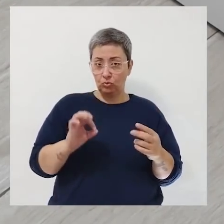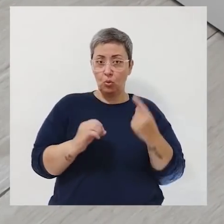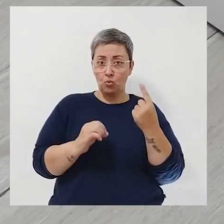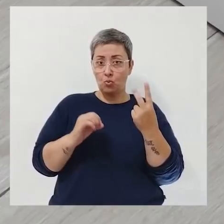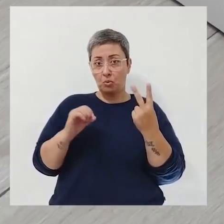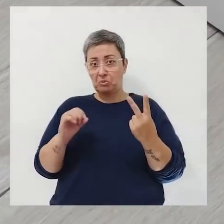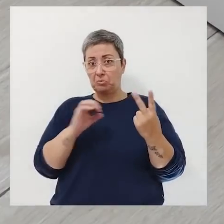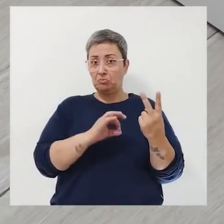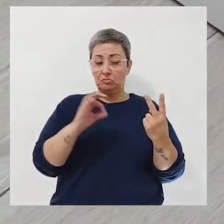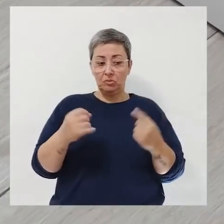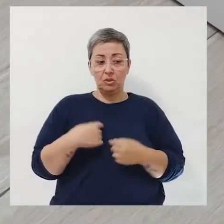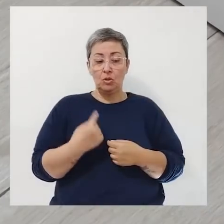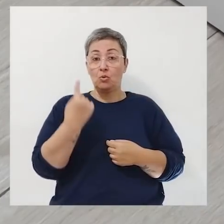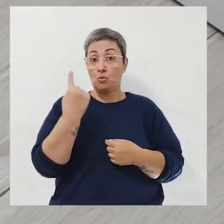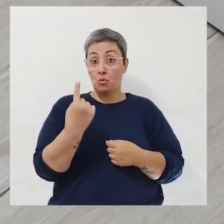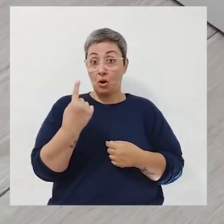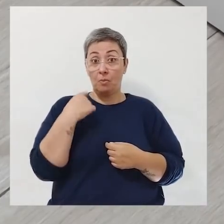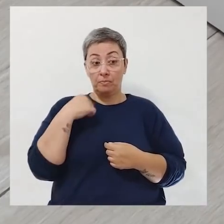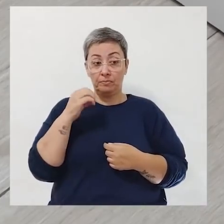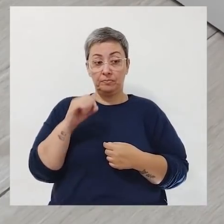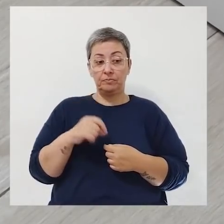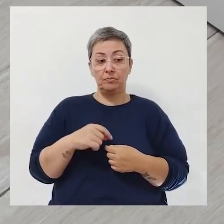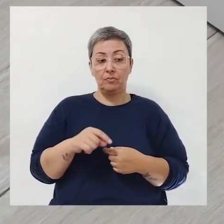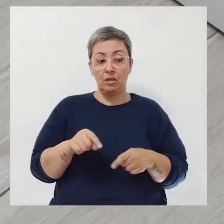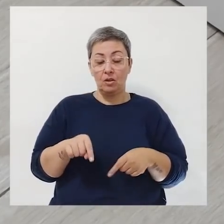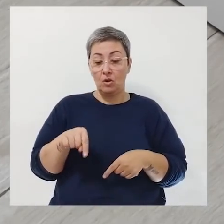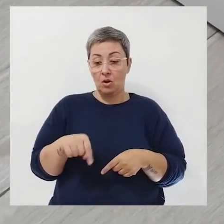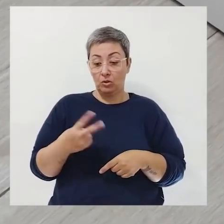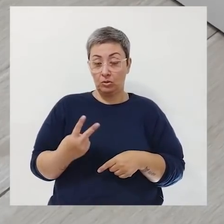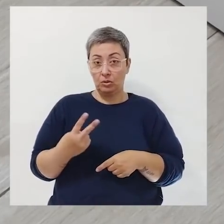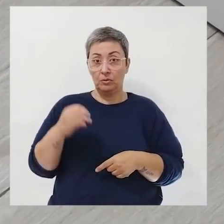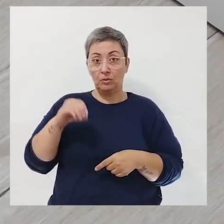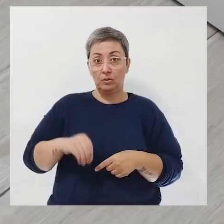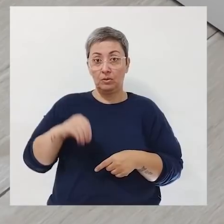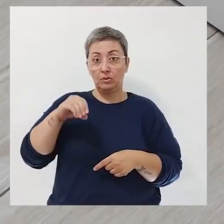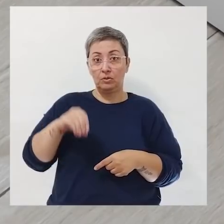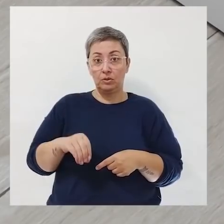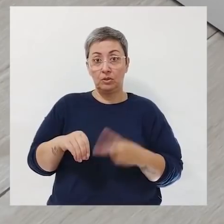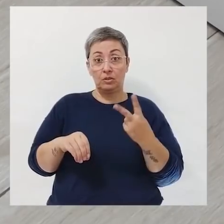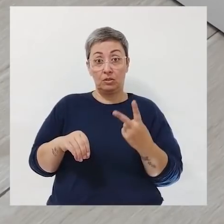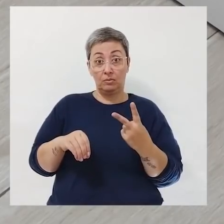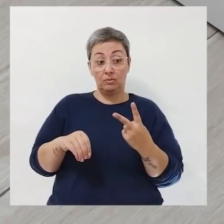ok? Vou fazer primeiro com uma fileira, ó. Aqui são duas.